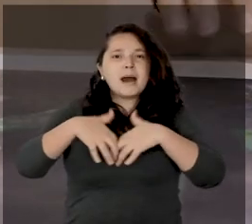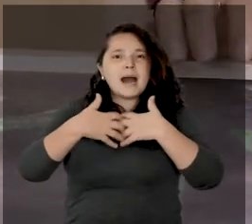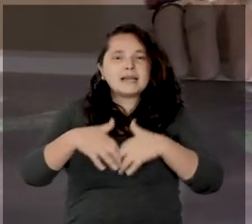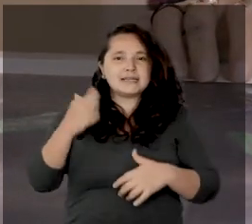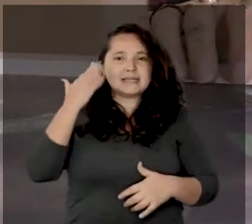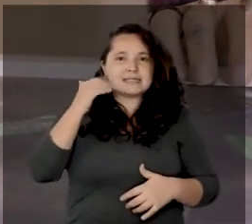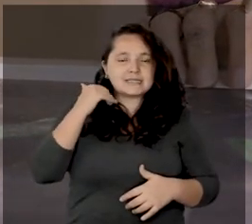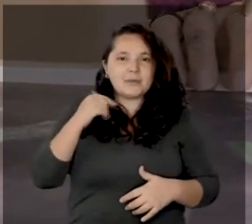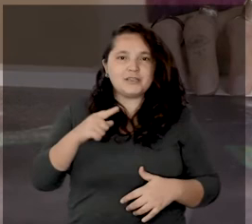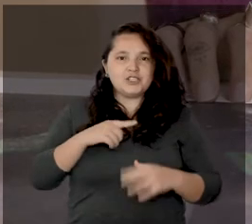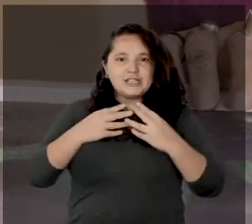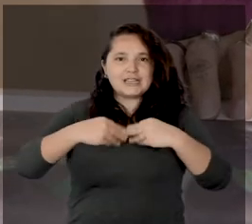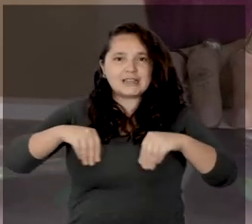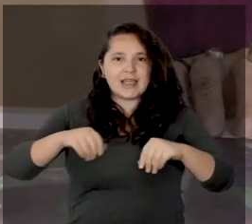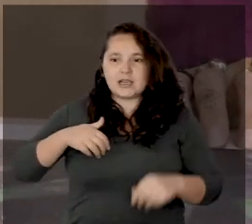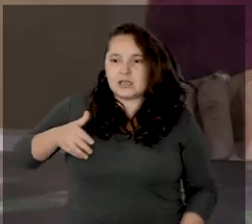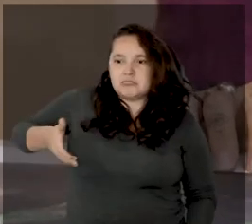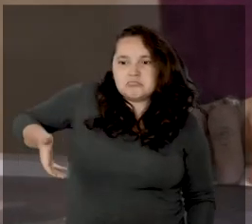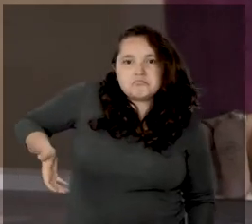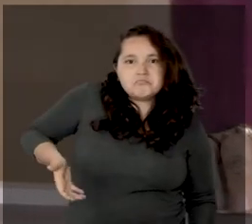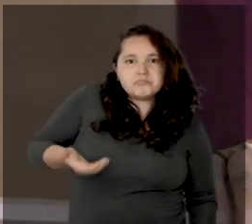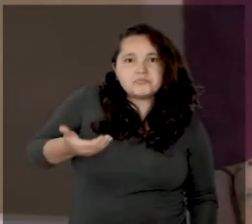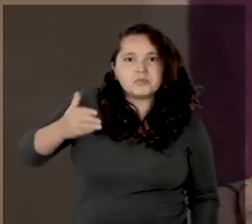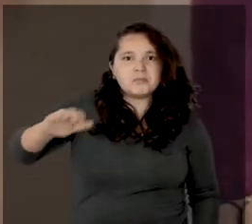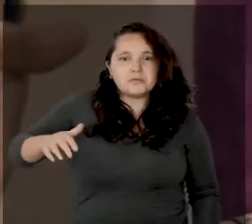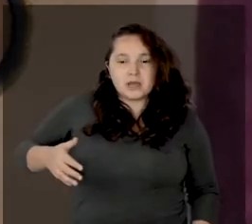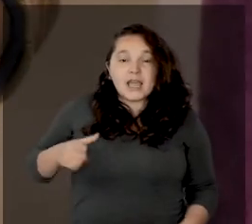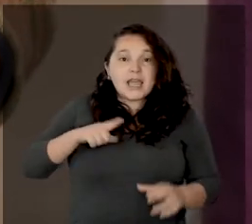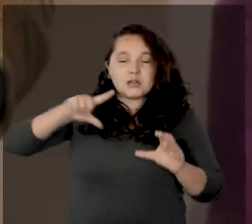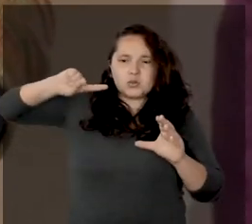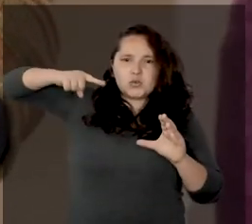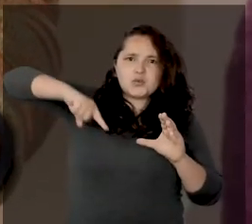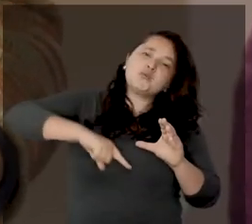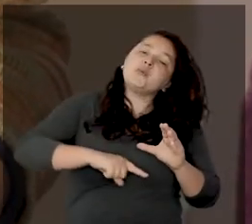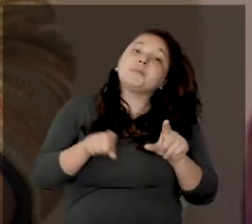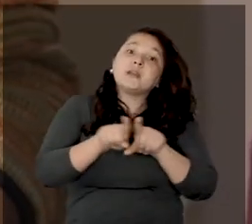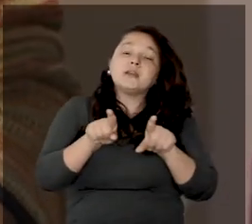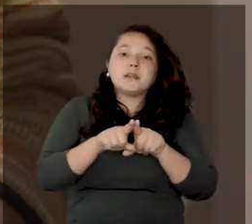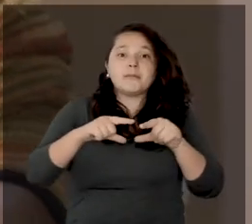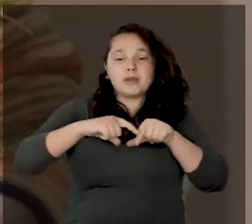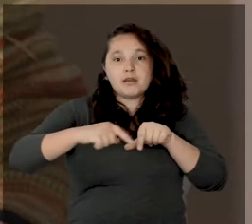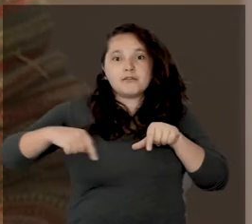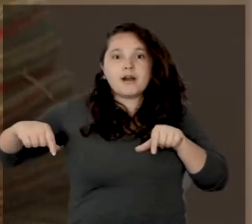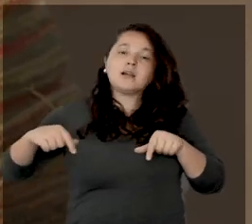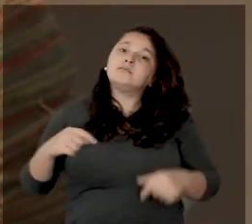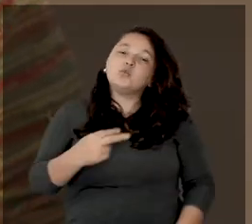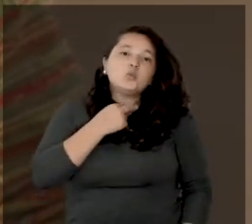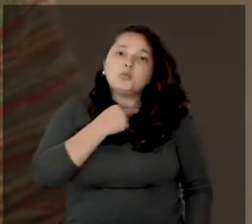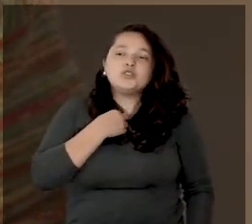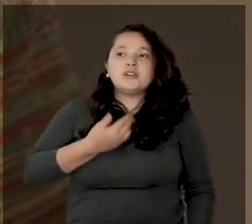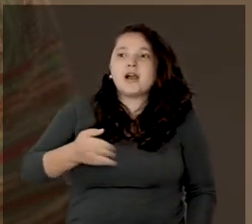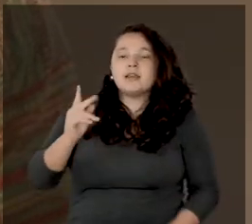retroescavadeiras, construíram valas, fossas enormes, onde, né, os parentes também não podiam cruzar para pescar ou para caçar e ficavam ali presos naquele